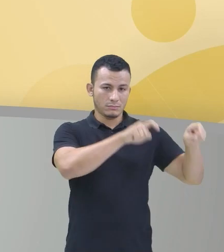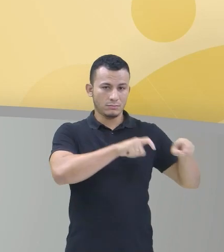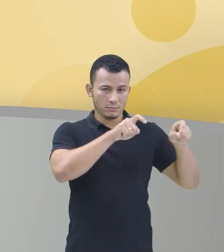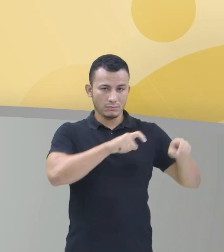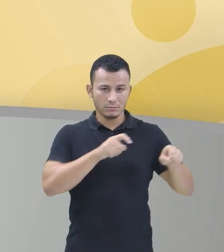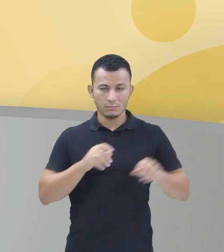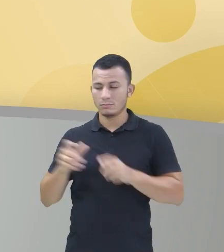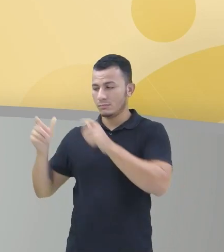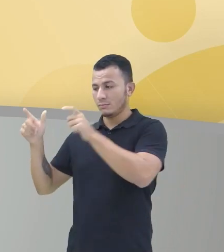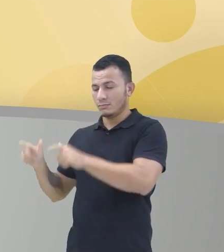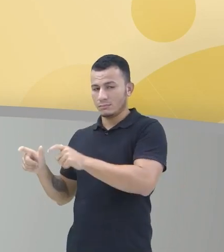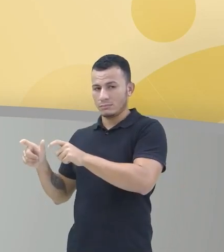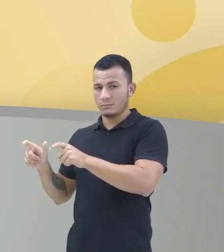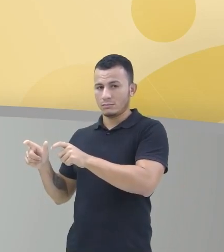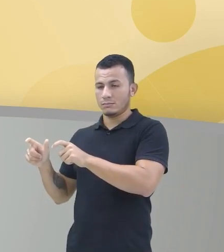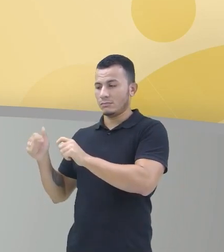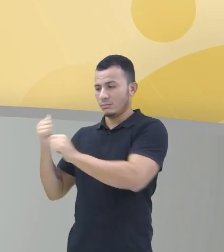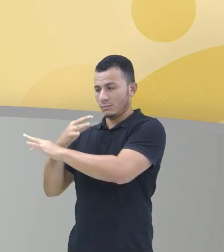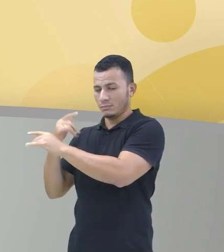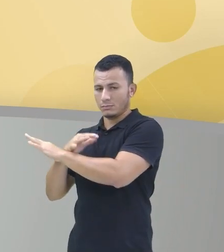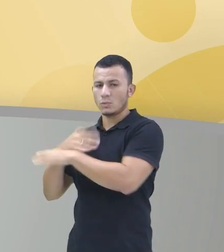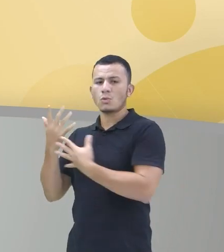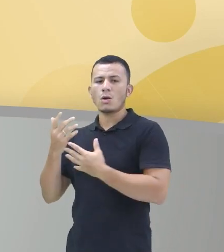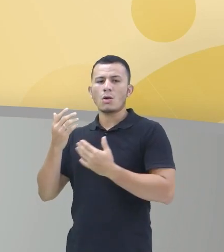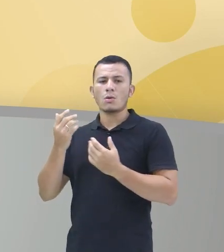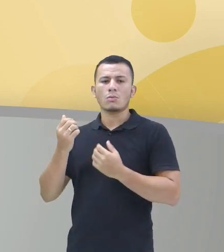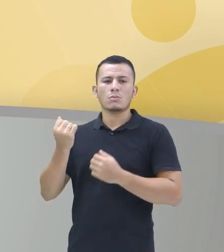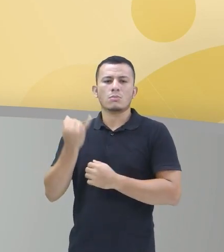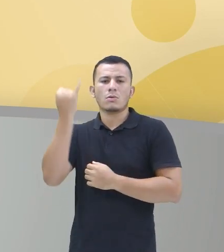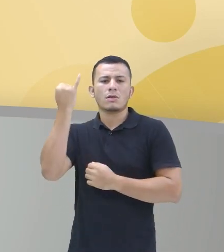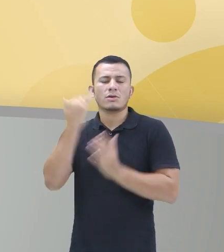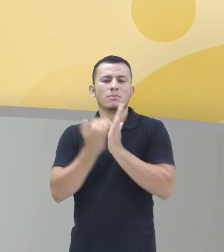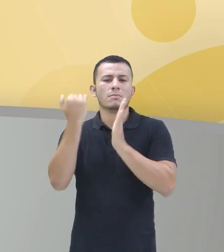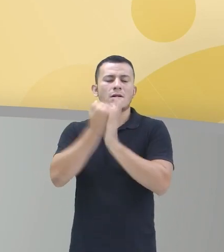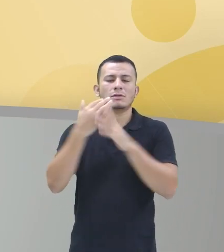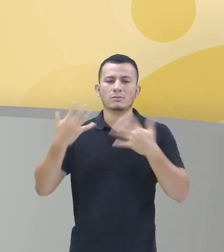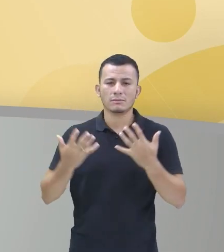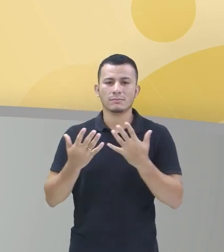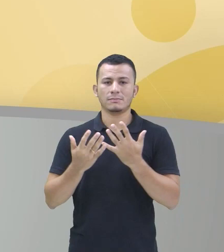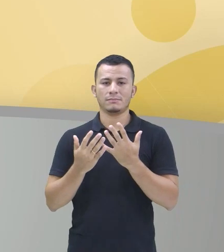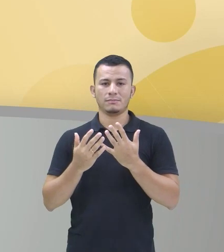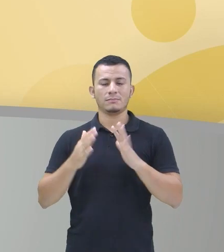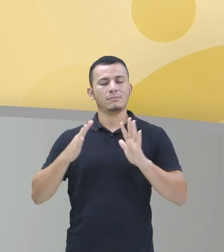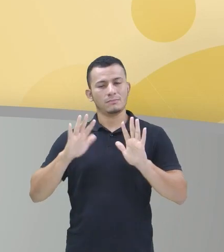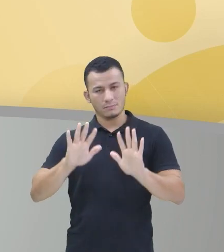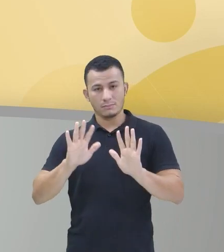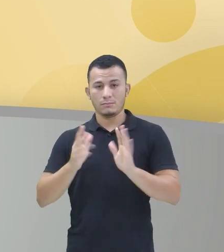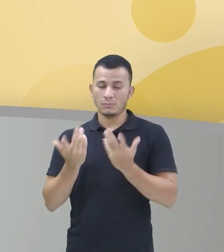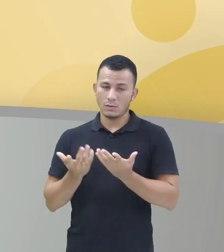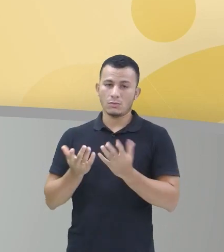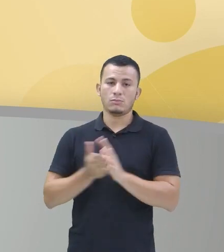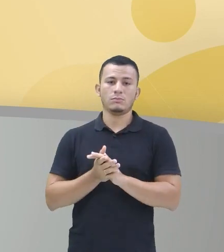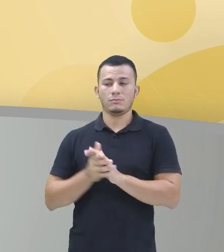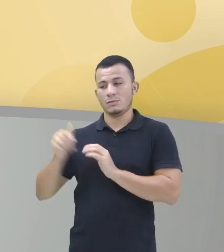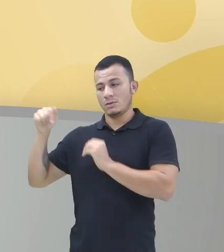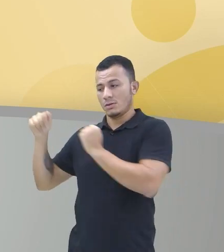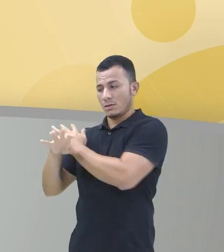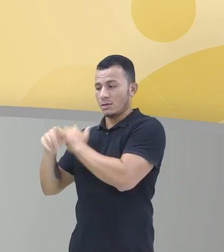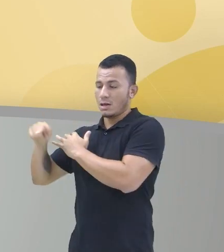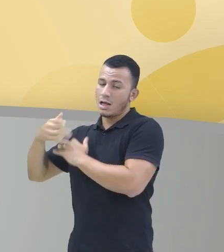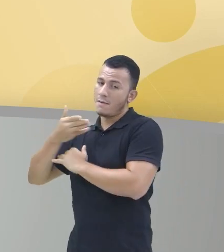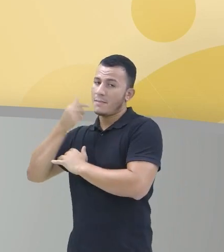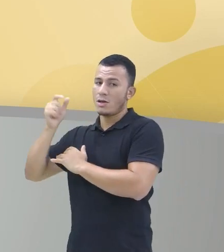rural. Será que tem um mais importante que o outro? Vamos ver. É notório que a infraestrutura é melhor na